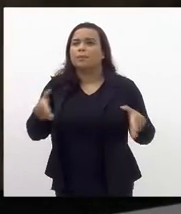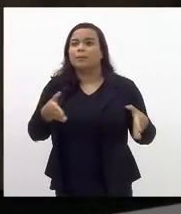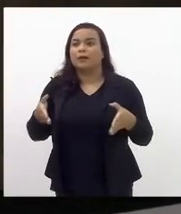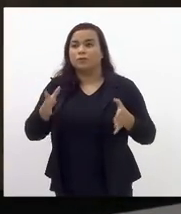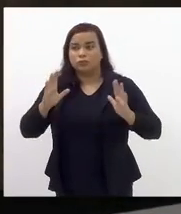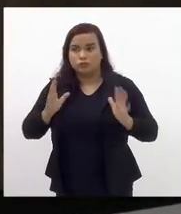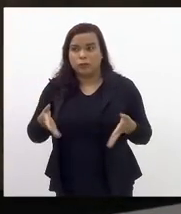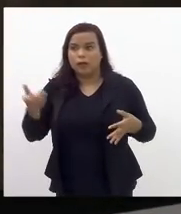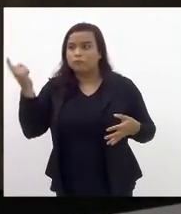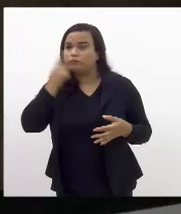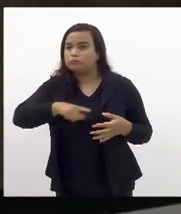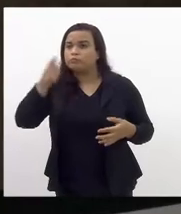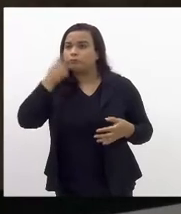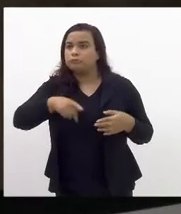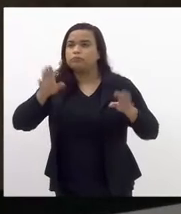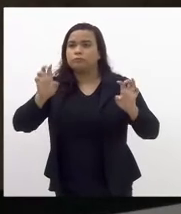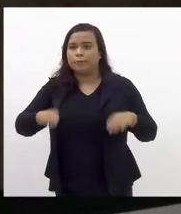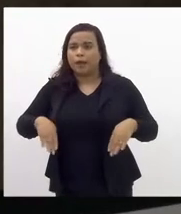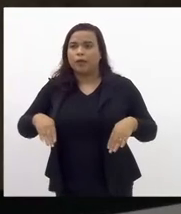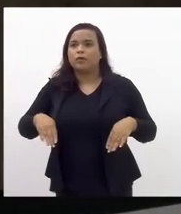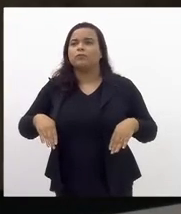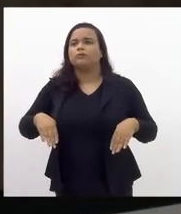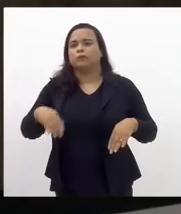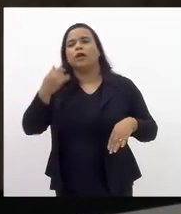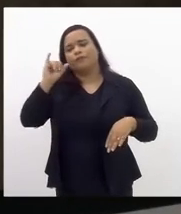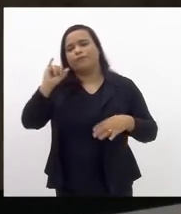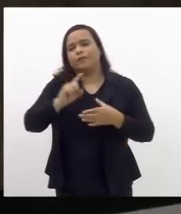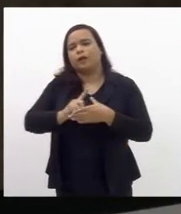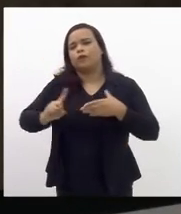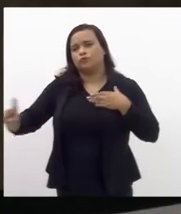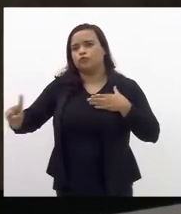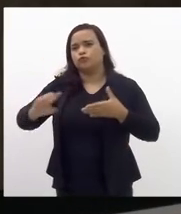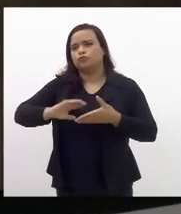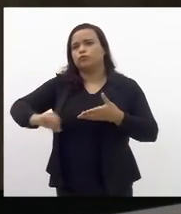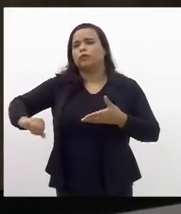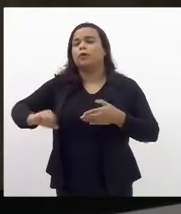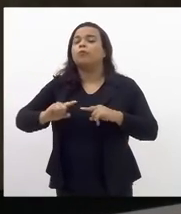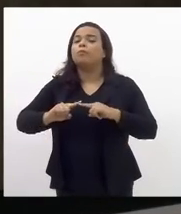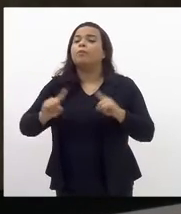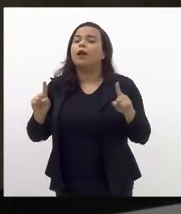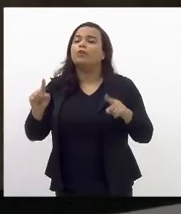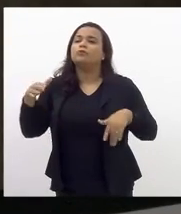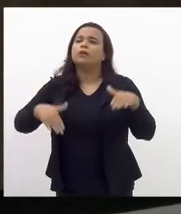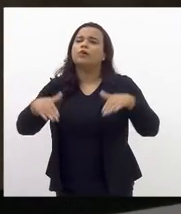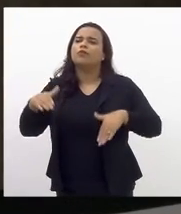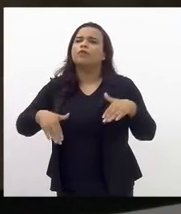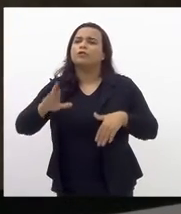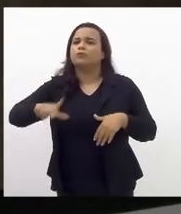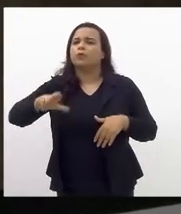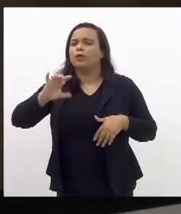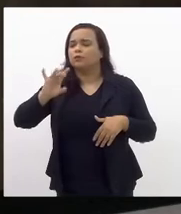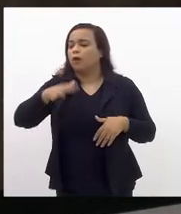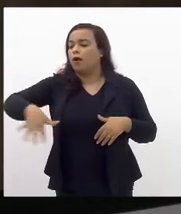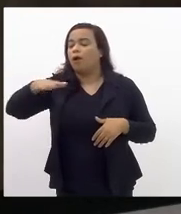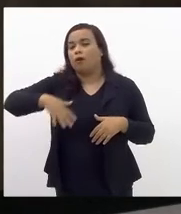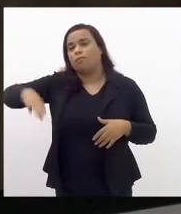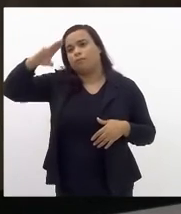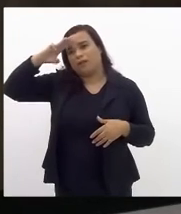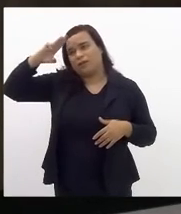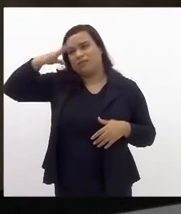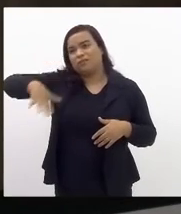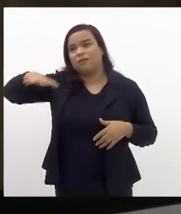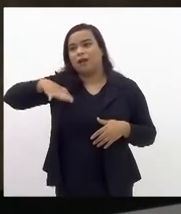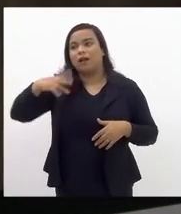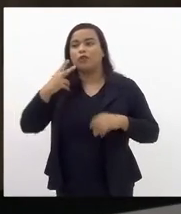sido suficiente para que não houvesse a exclusão. Talvez isso não valha somente para os militares, onde essa questão dos